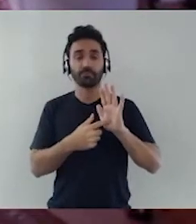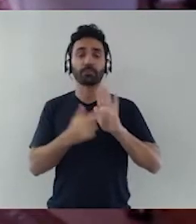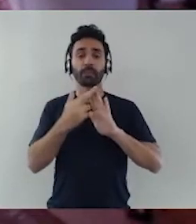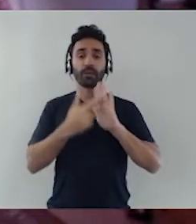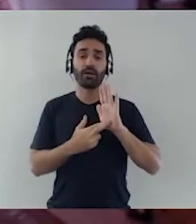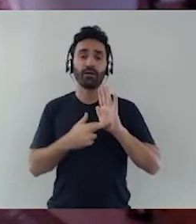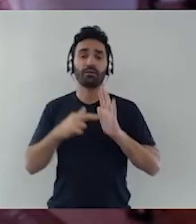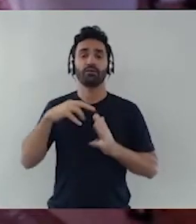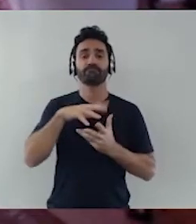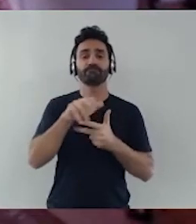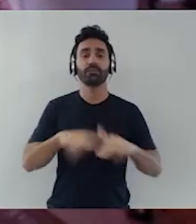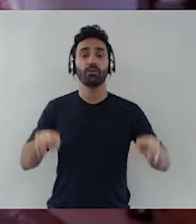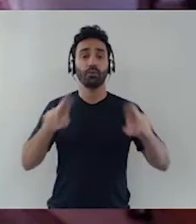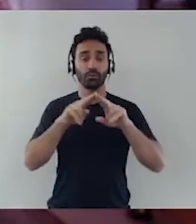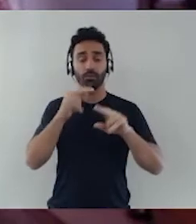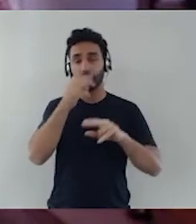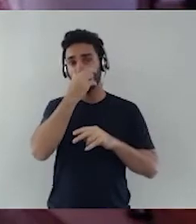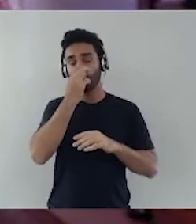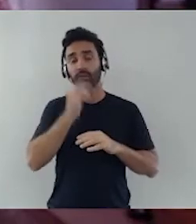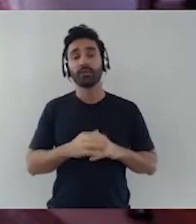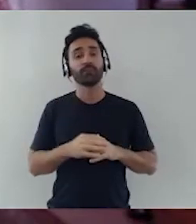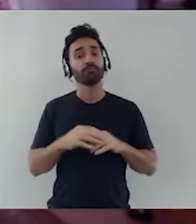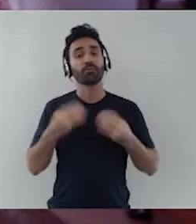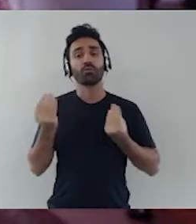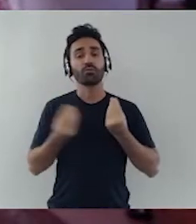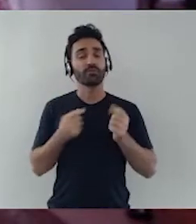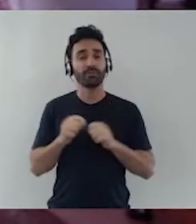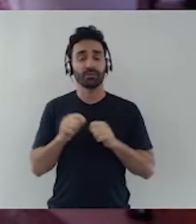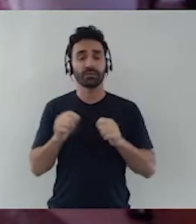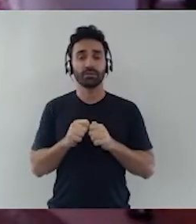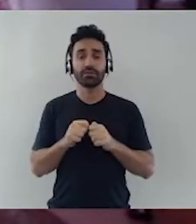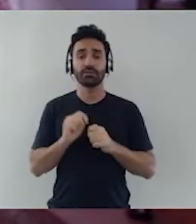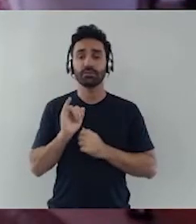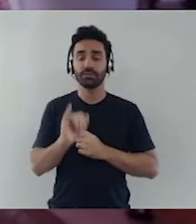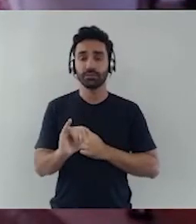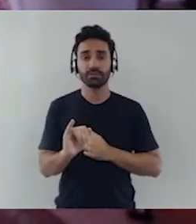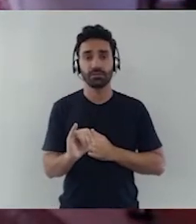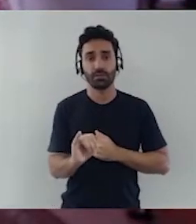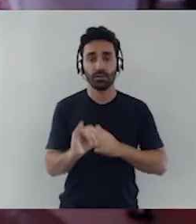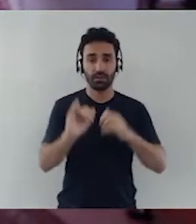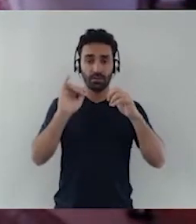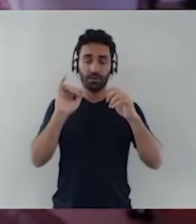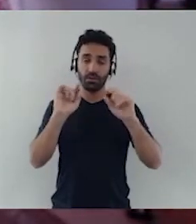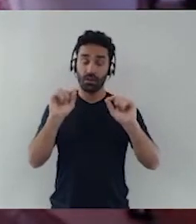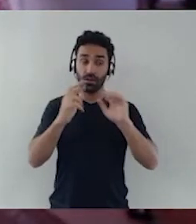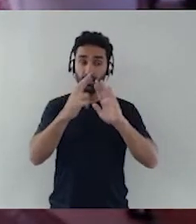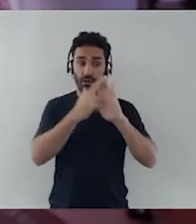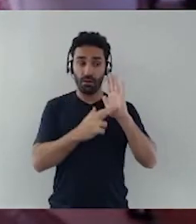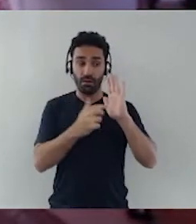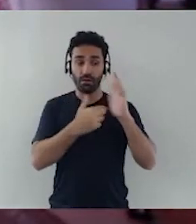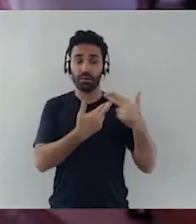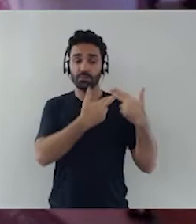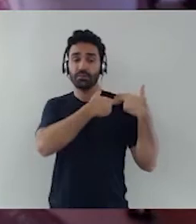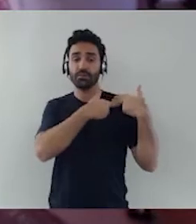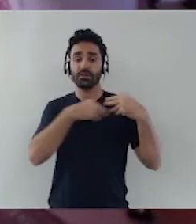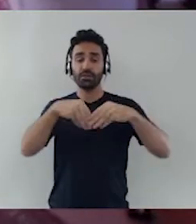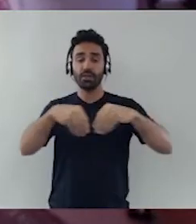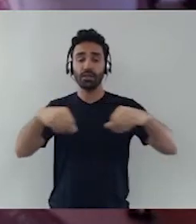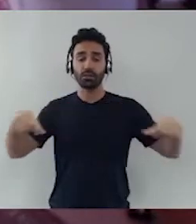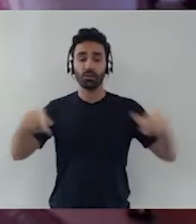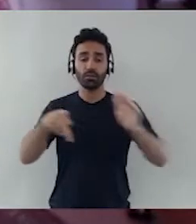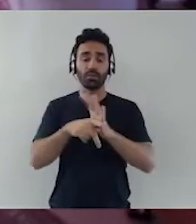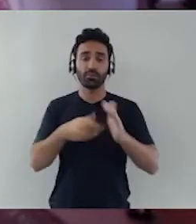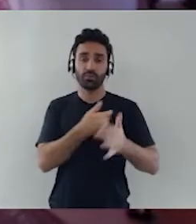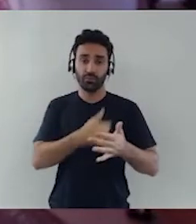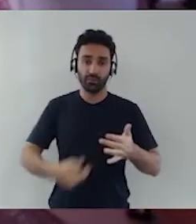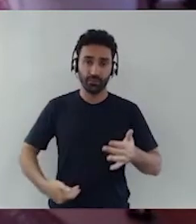da ONU. Isso deve ser feito especialmente reconhecendo o princípio da responsabilidade territorial do poder